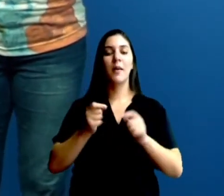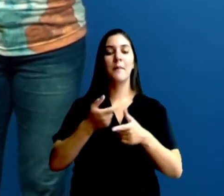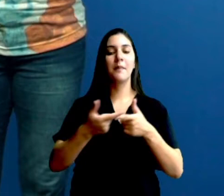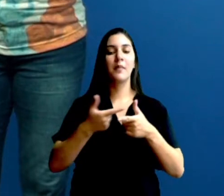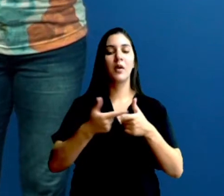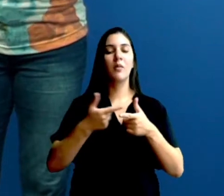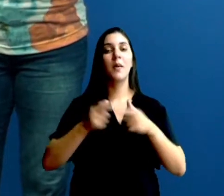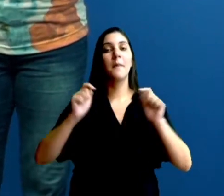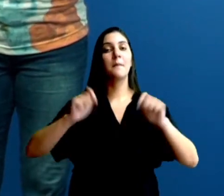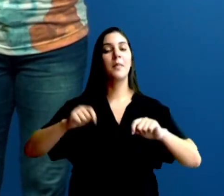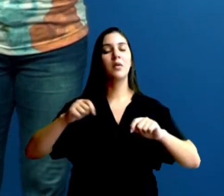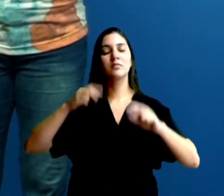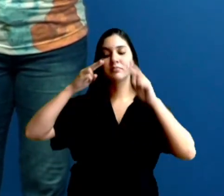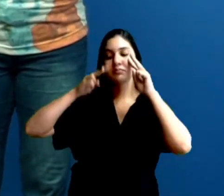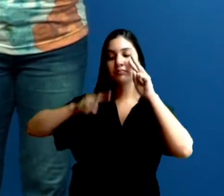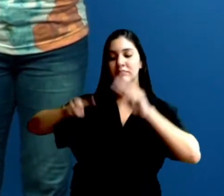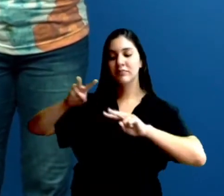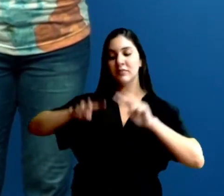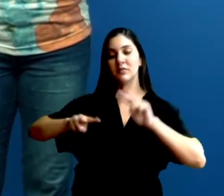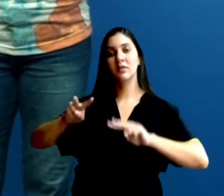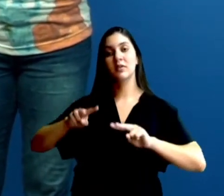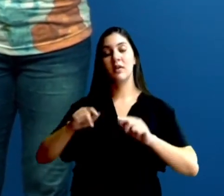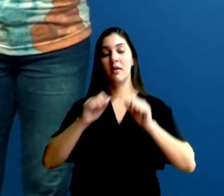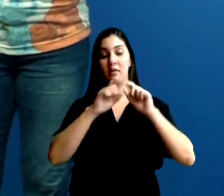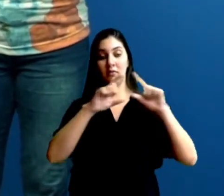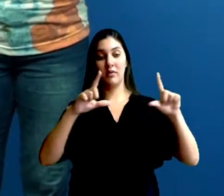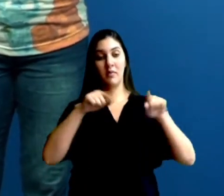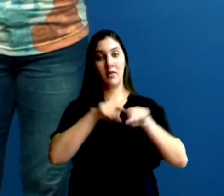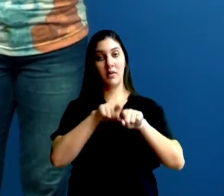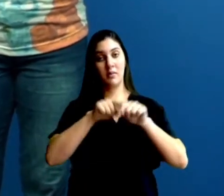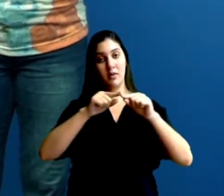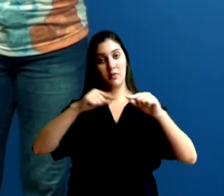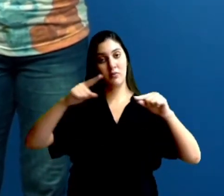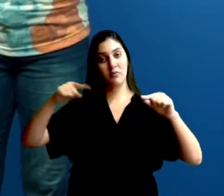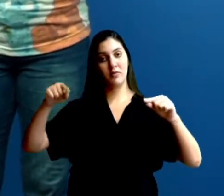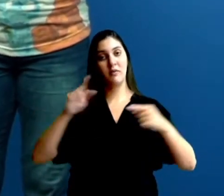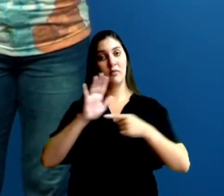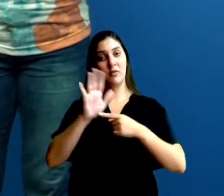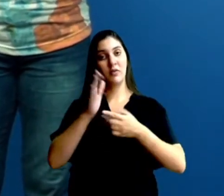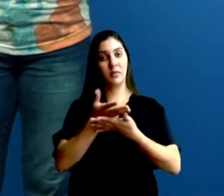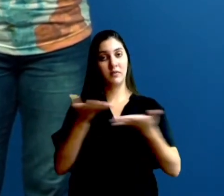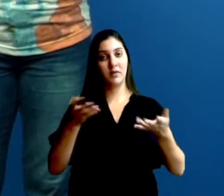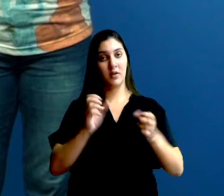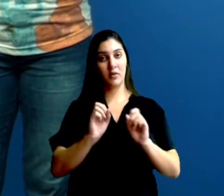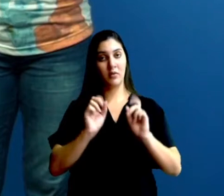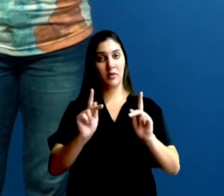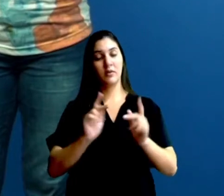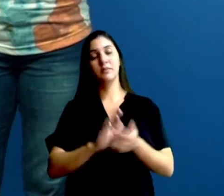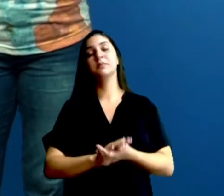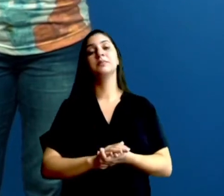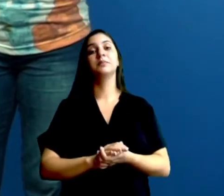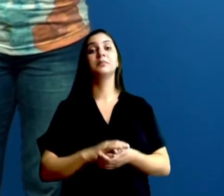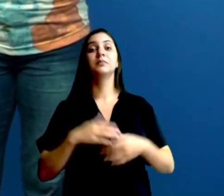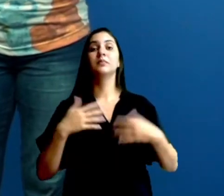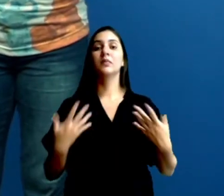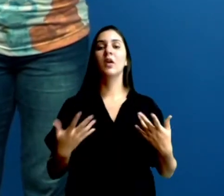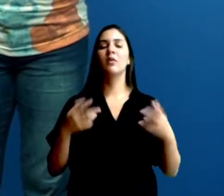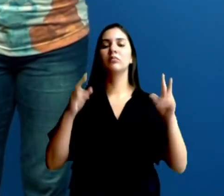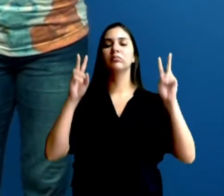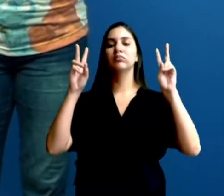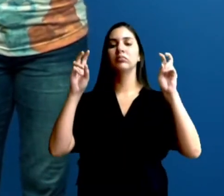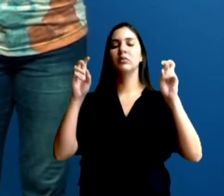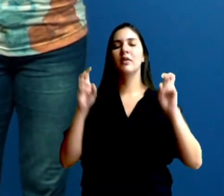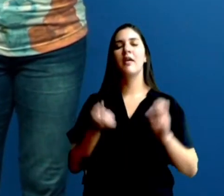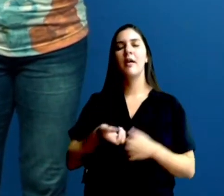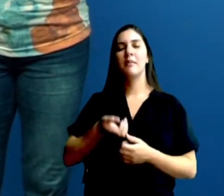a gente possa analisar as tabelas e os gráficos que trago aqui para vocês, ok? Então, o tema aí